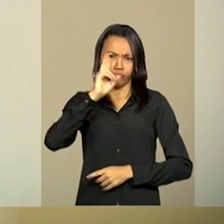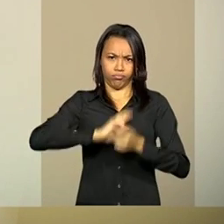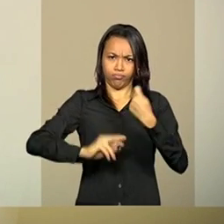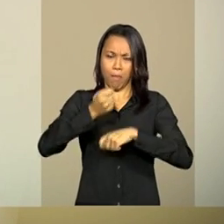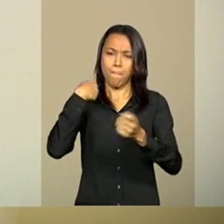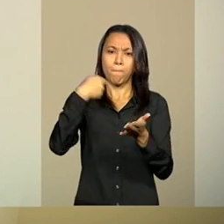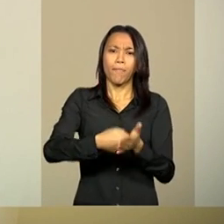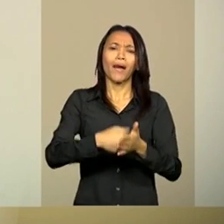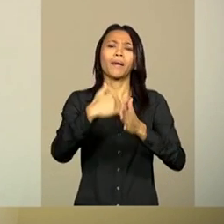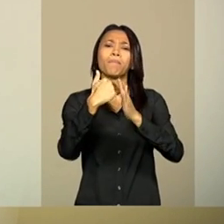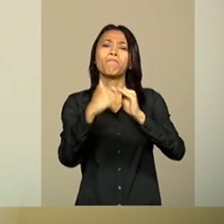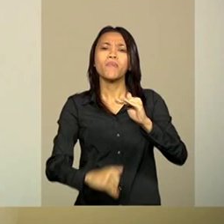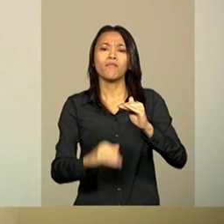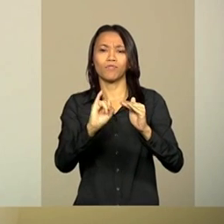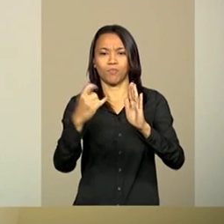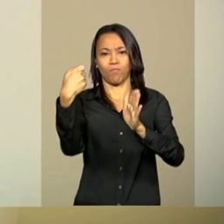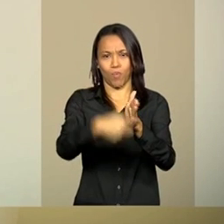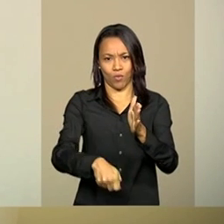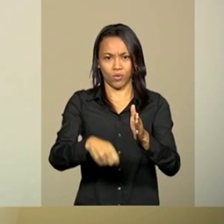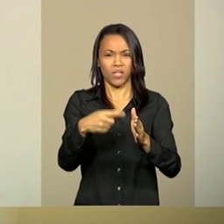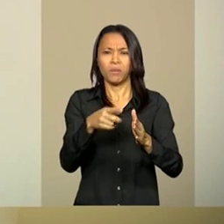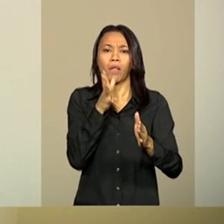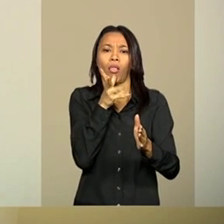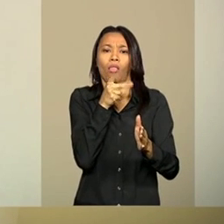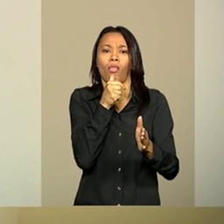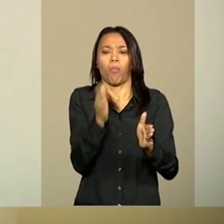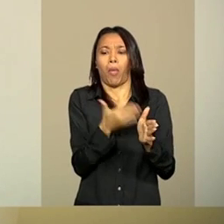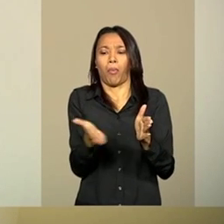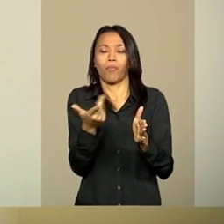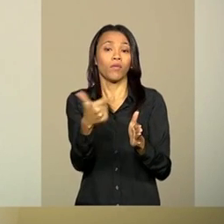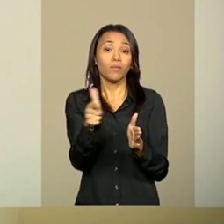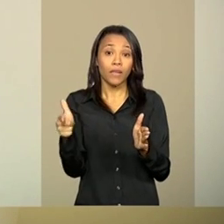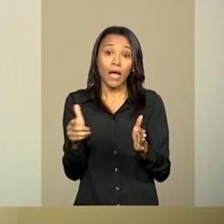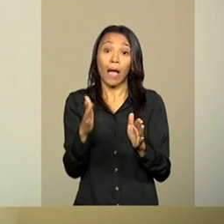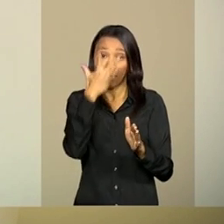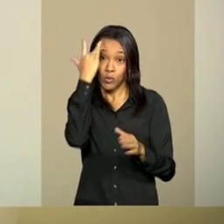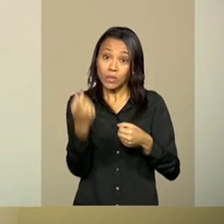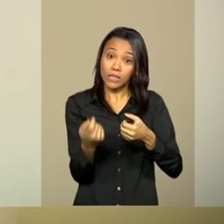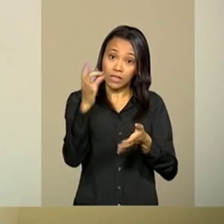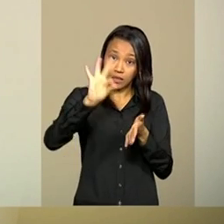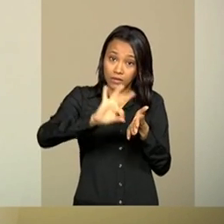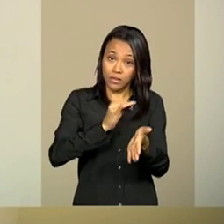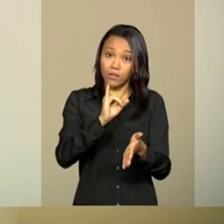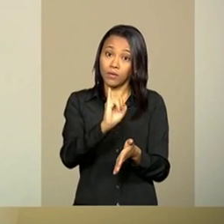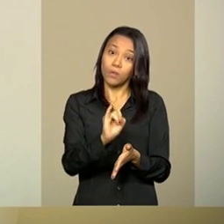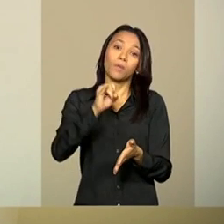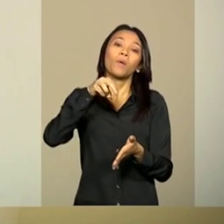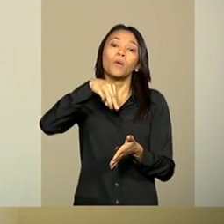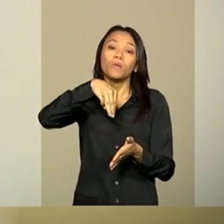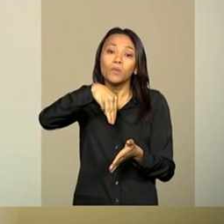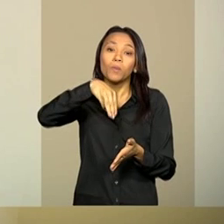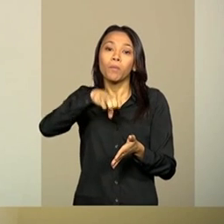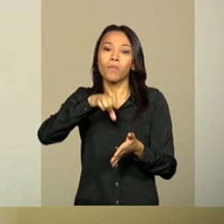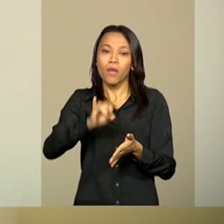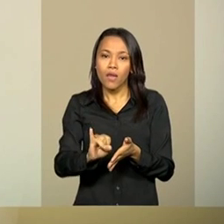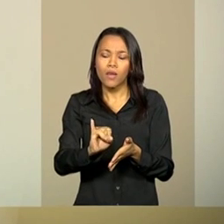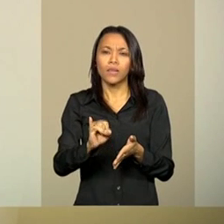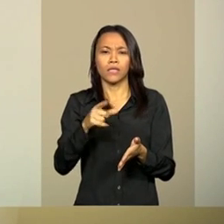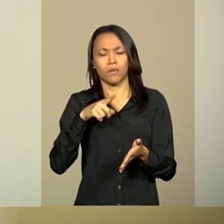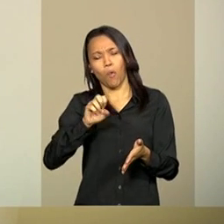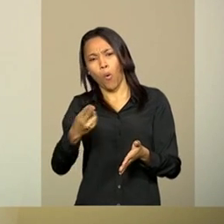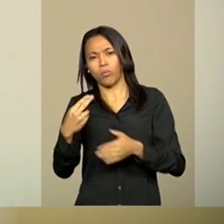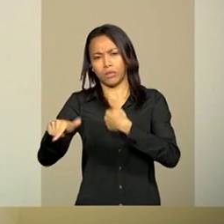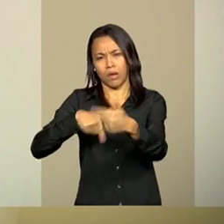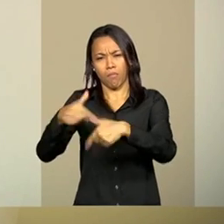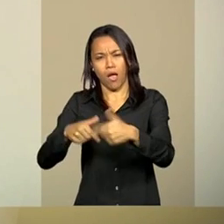e sem burocracia o microempreendedor inscritos no mei paga em uma única via se atuar no comércio ou na indústria